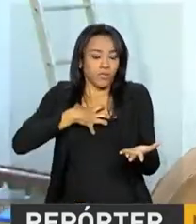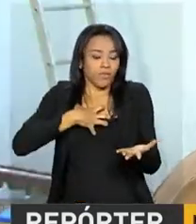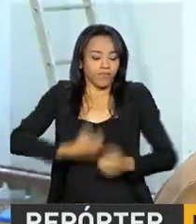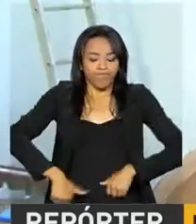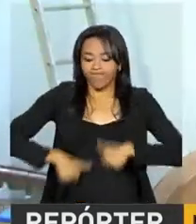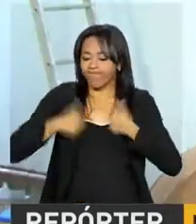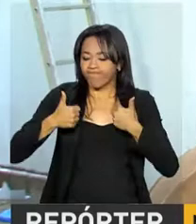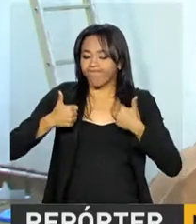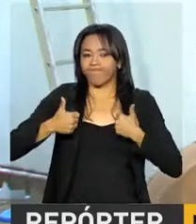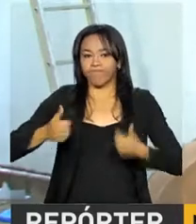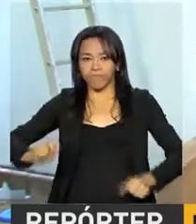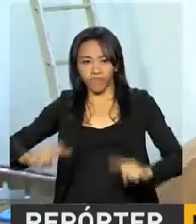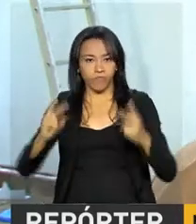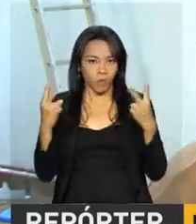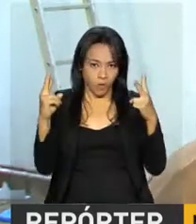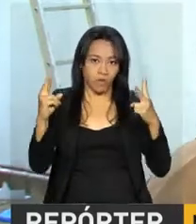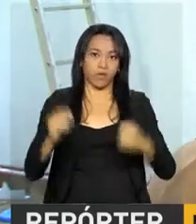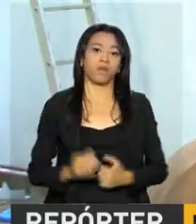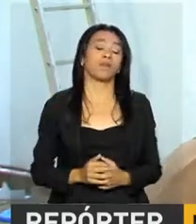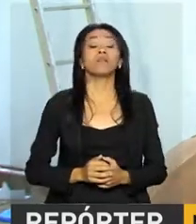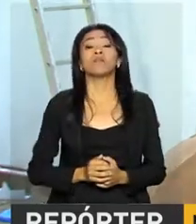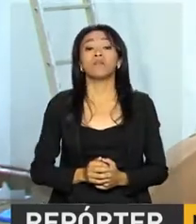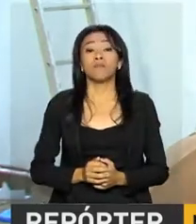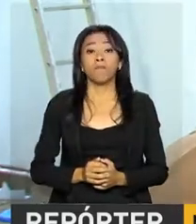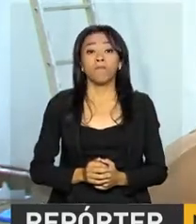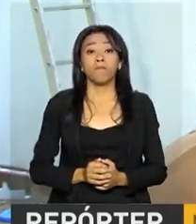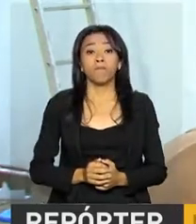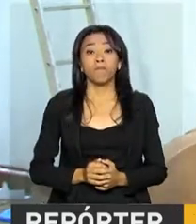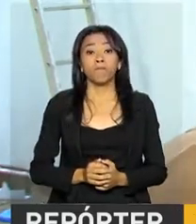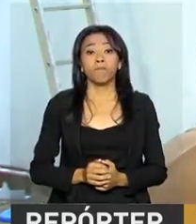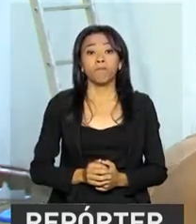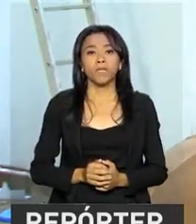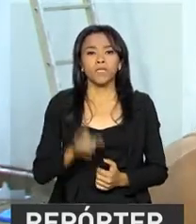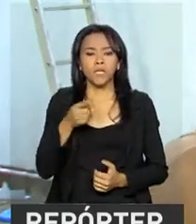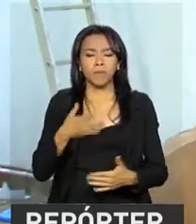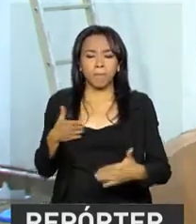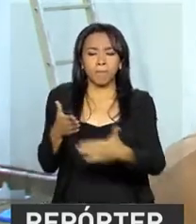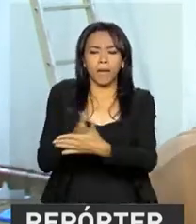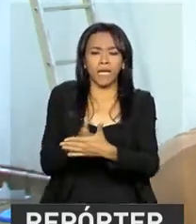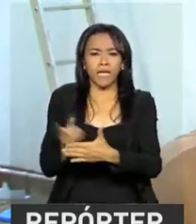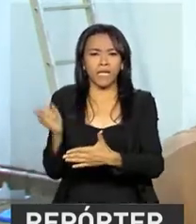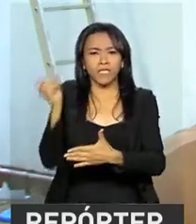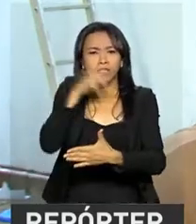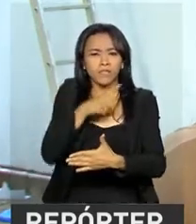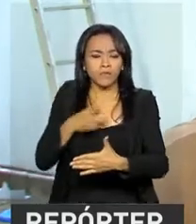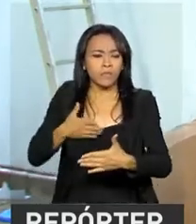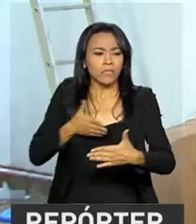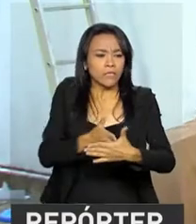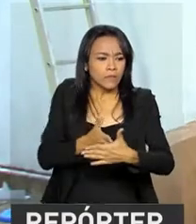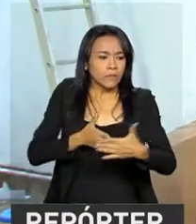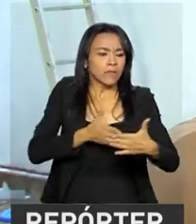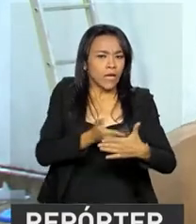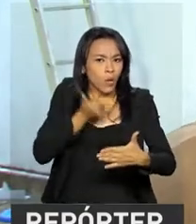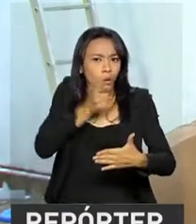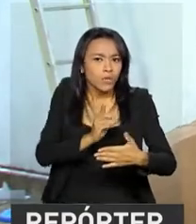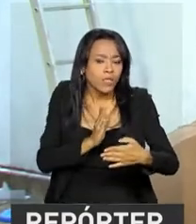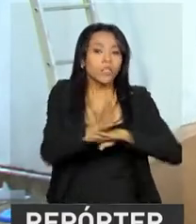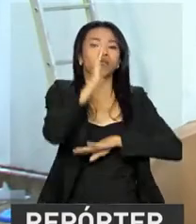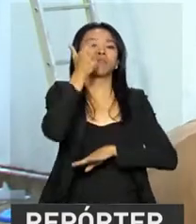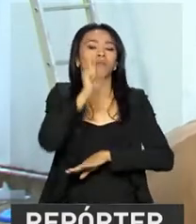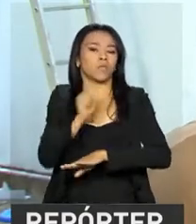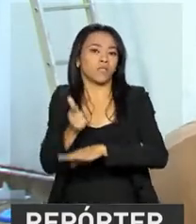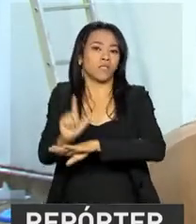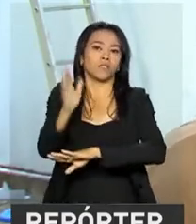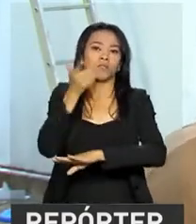e de vitória né a cada a cada barreira para as dificuldades que enfrentei e conseguir transpassar